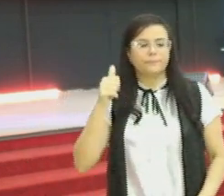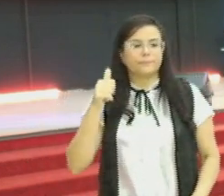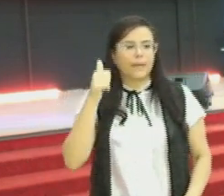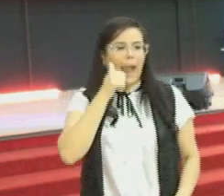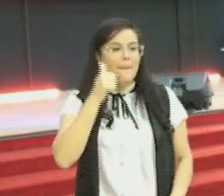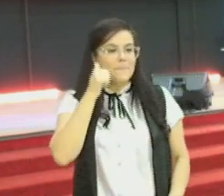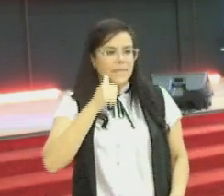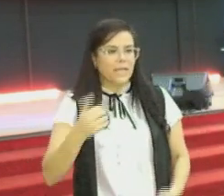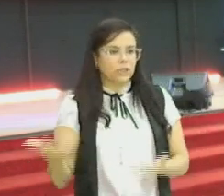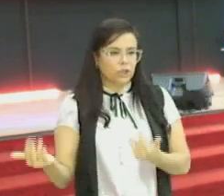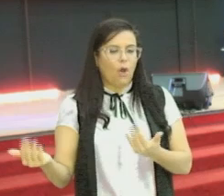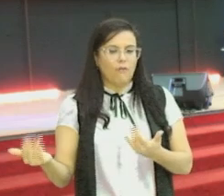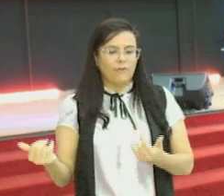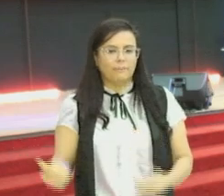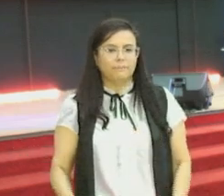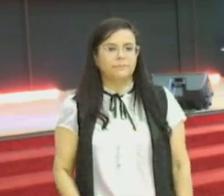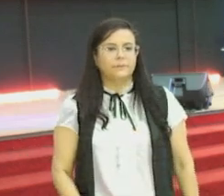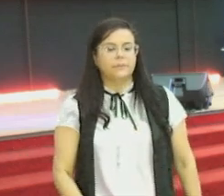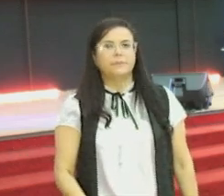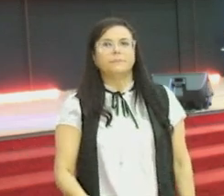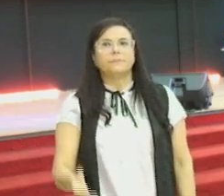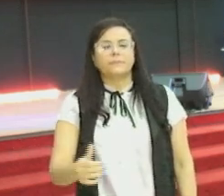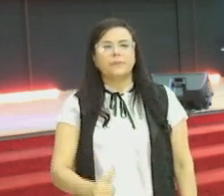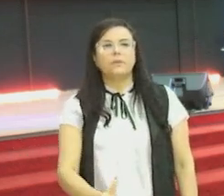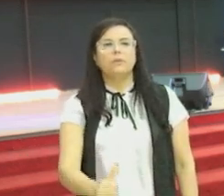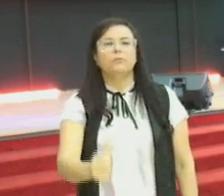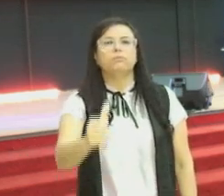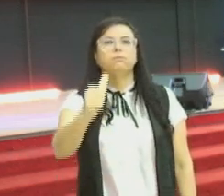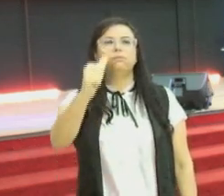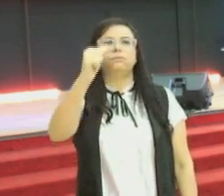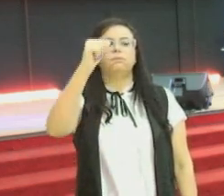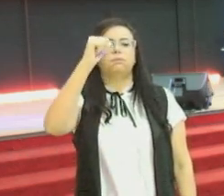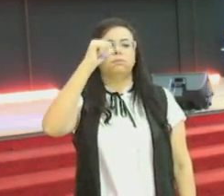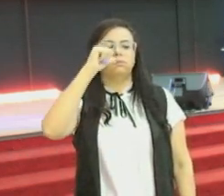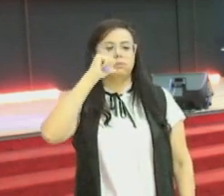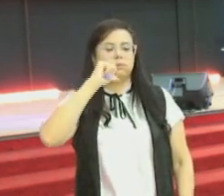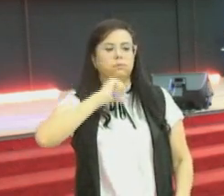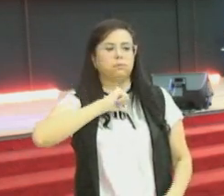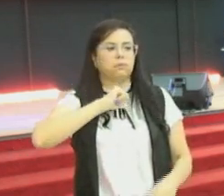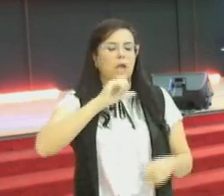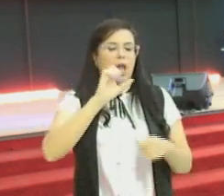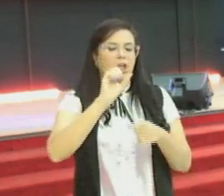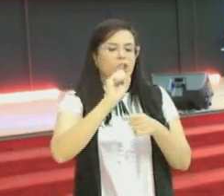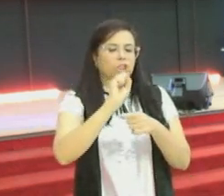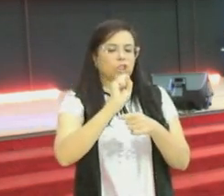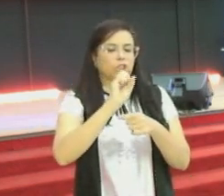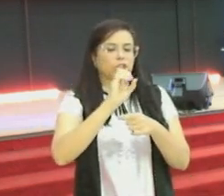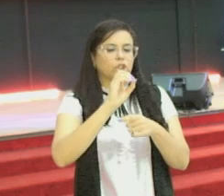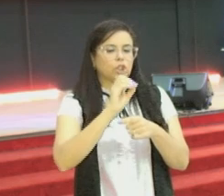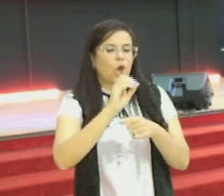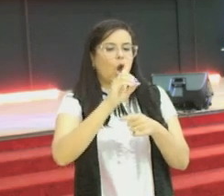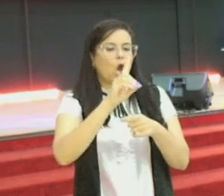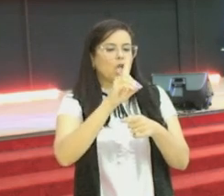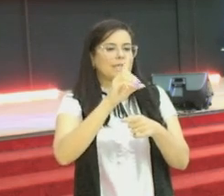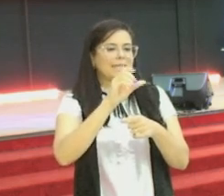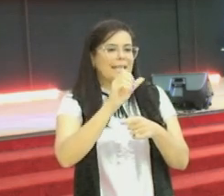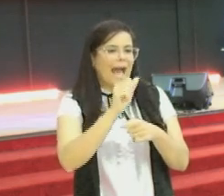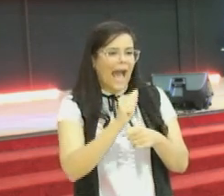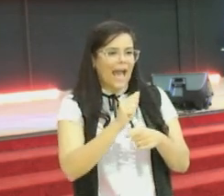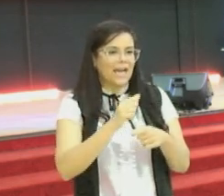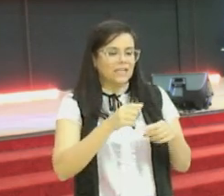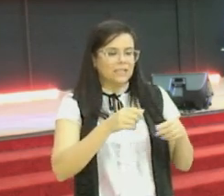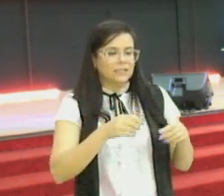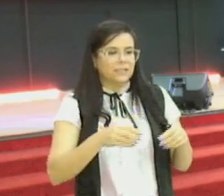soda cáustica para se matar. Ela caiu no Hospital das Clínicas, e um famoso